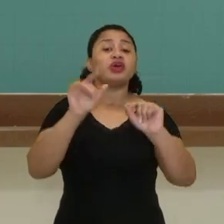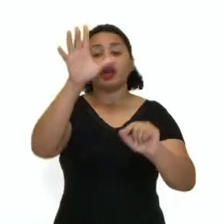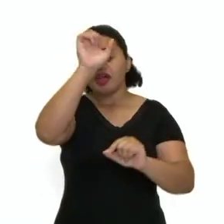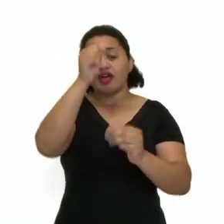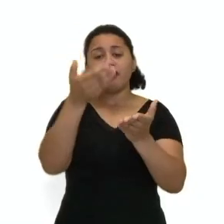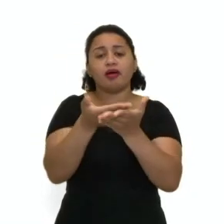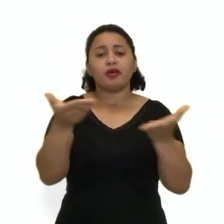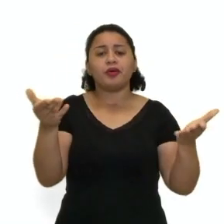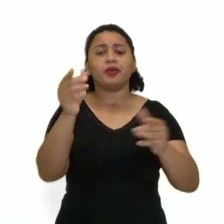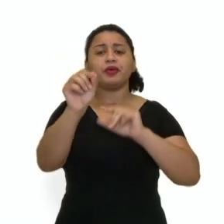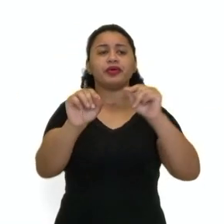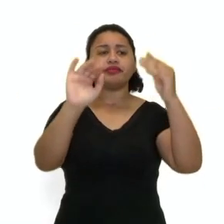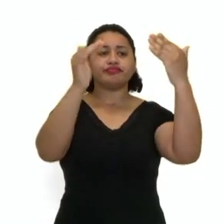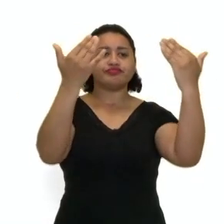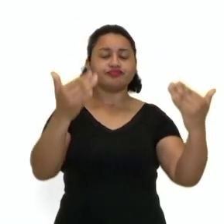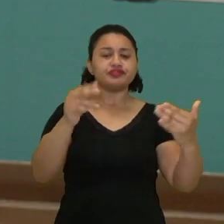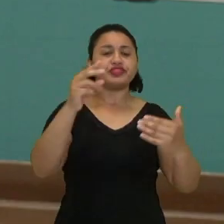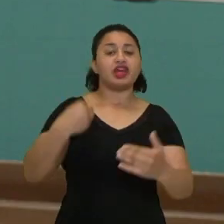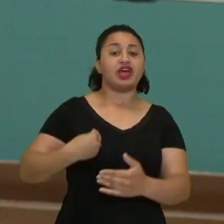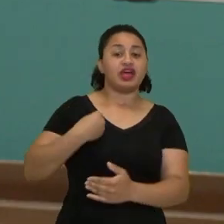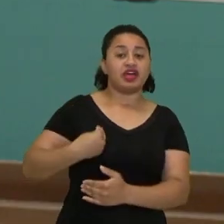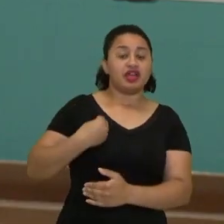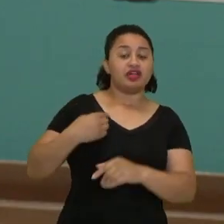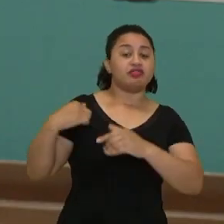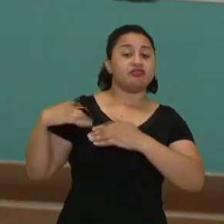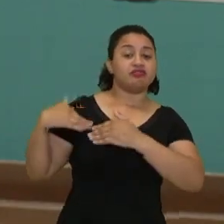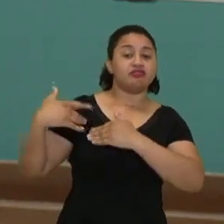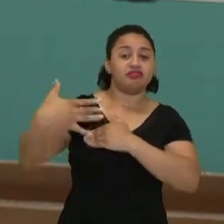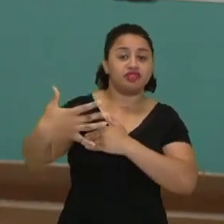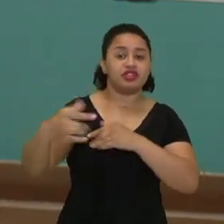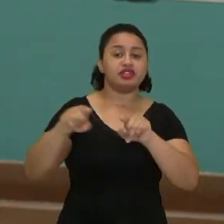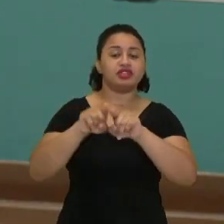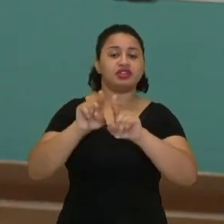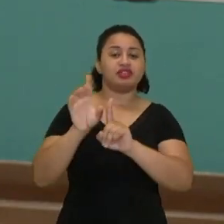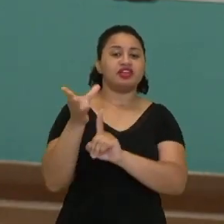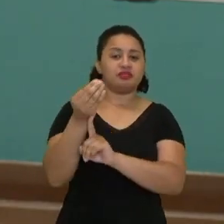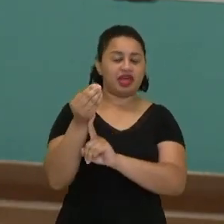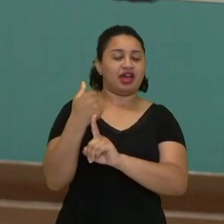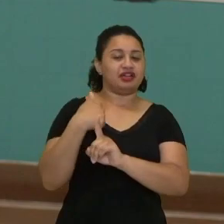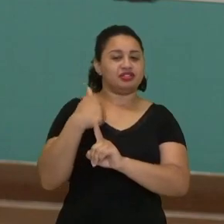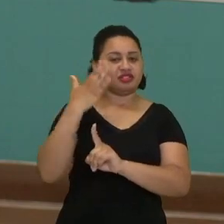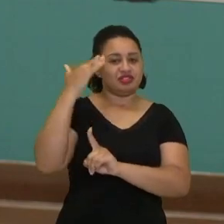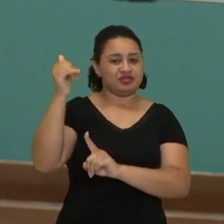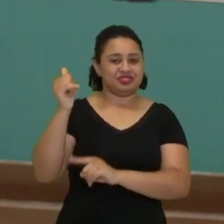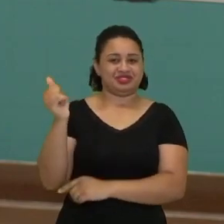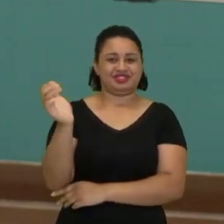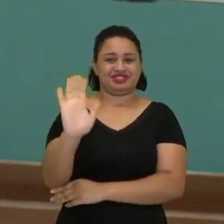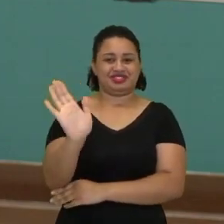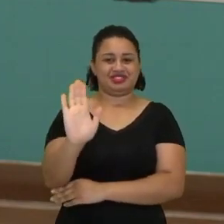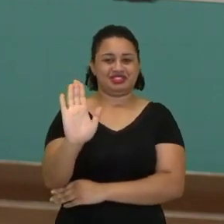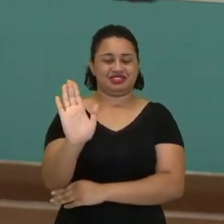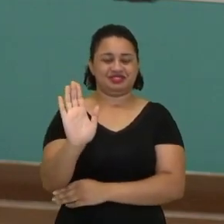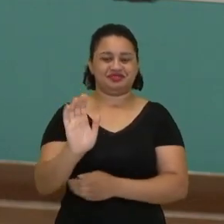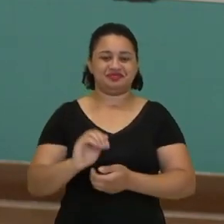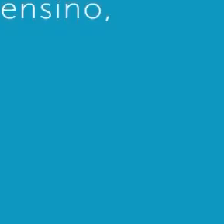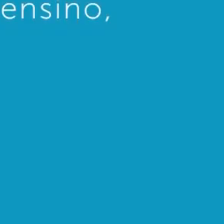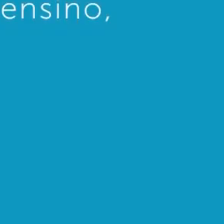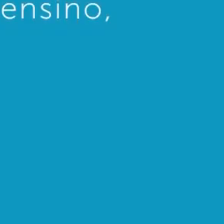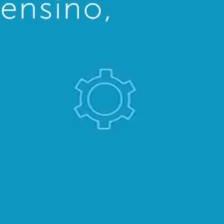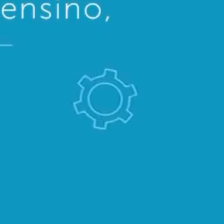aula de hoje? A gente analisou a vida e obra de um dos maiores artistas da história da arte. Tchau, tchau, gente. Espero que tenham gostado.